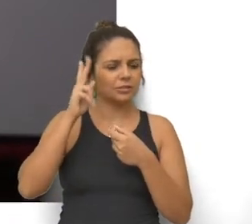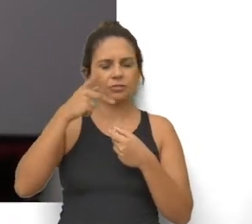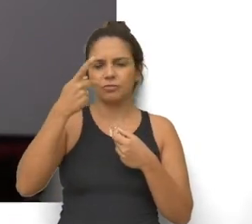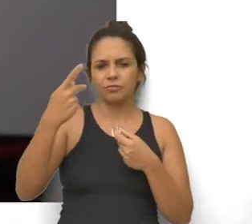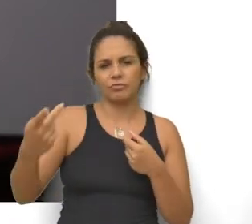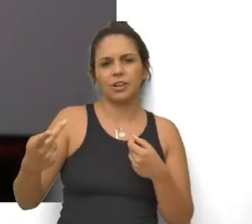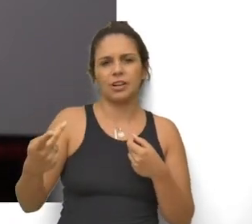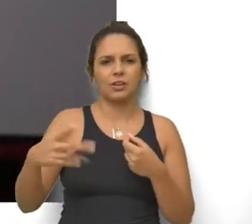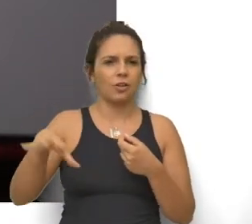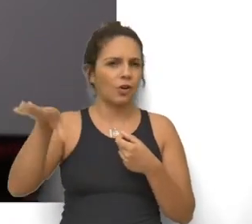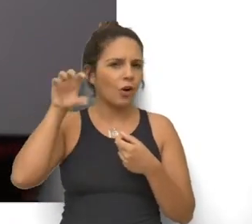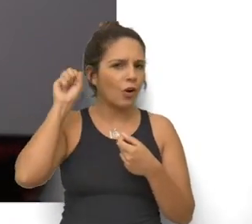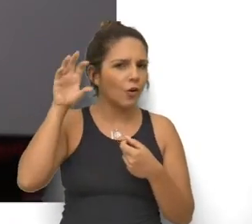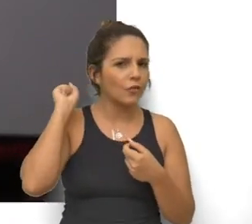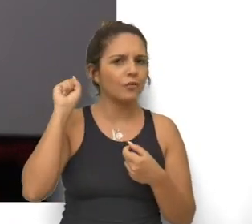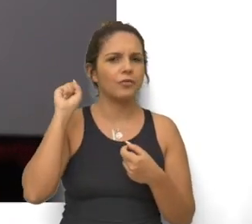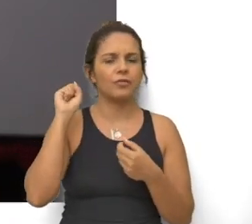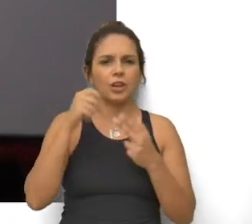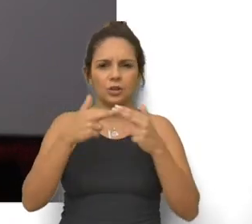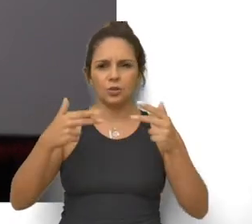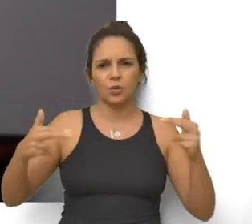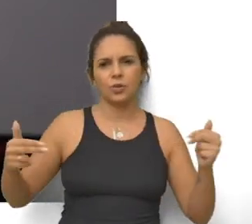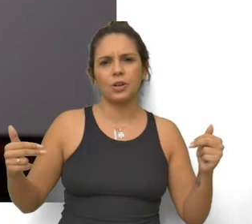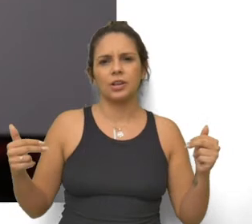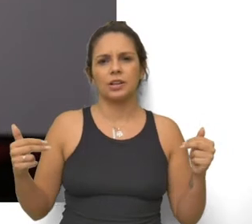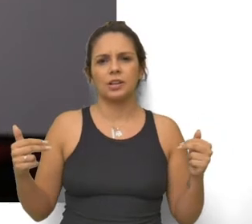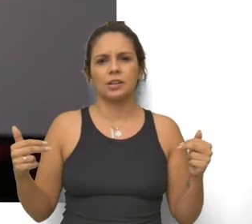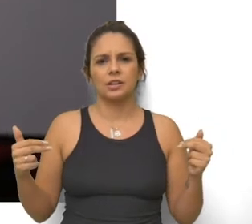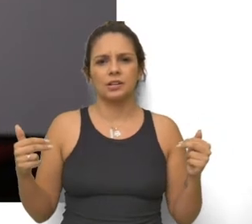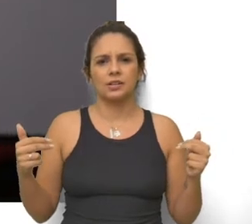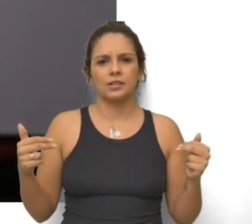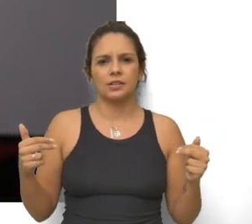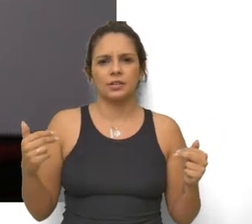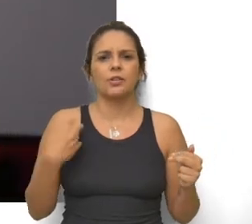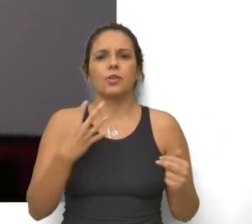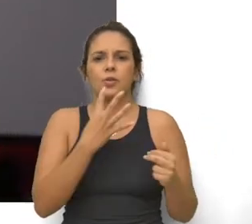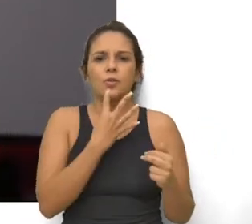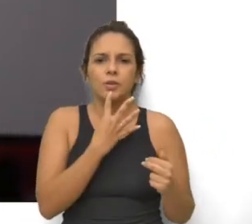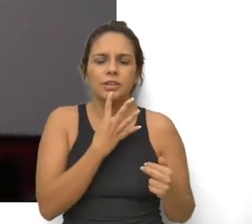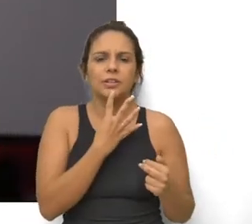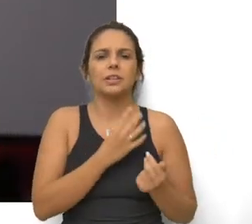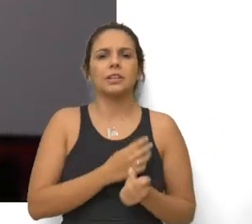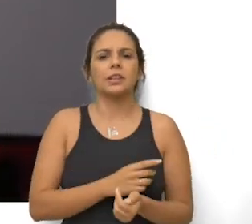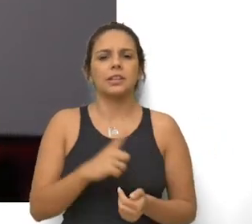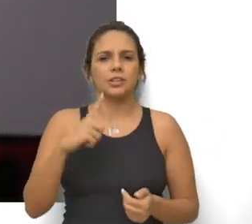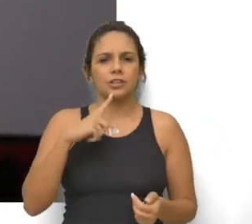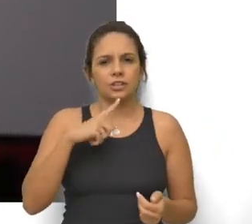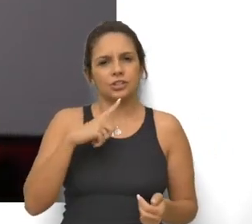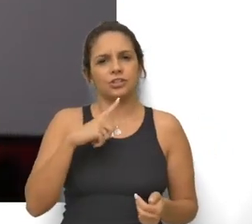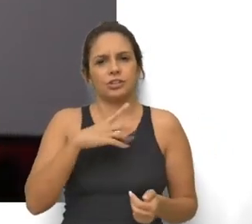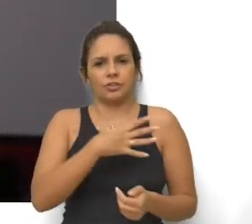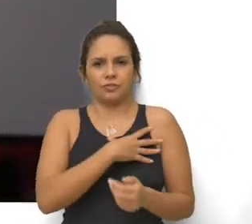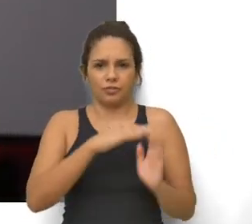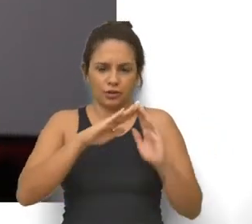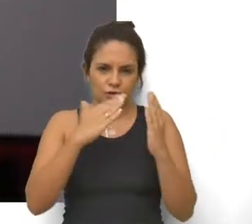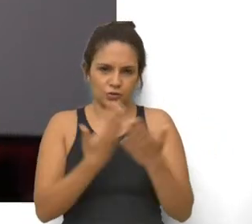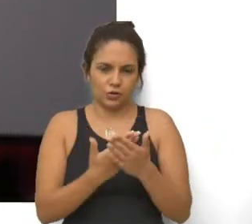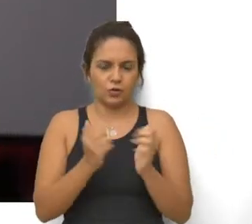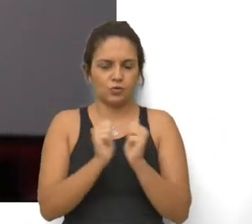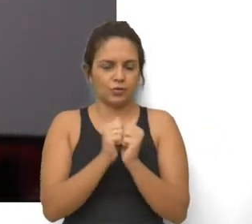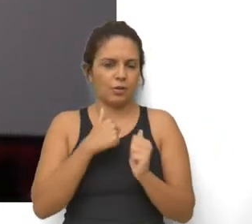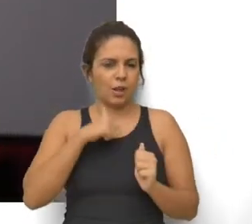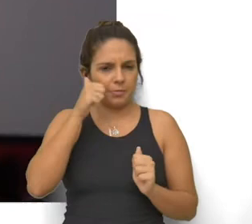que eu ouvia sobre a Lota, não é? A Mary Morse, que eu conhecia porque tinha os filhos na escola da minha mãe,